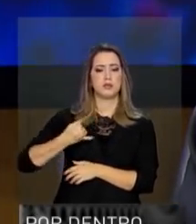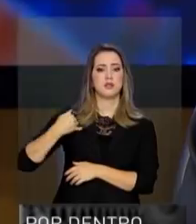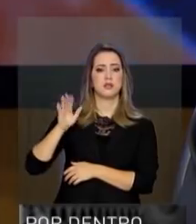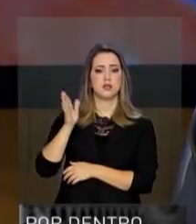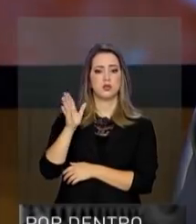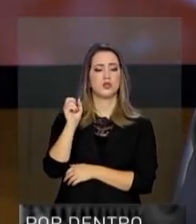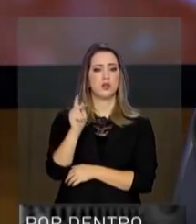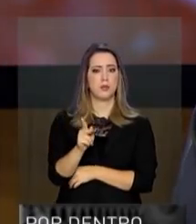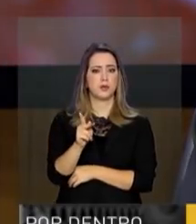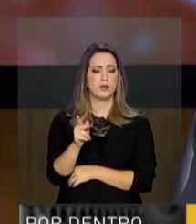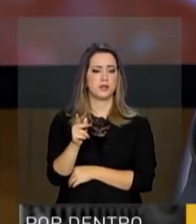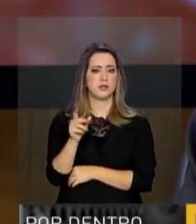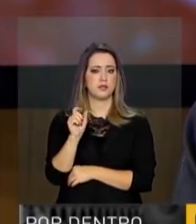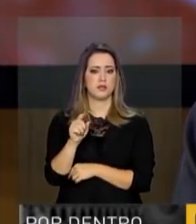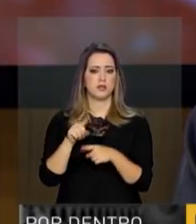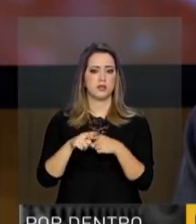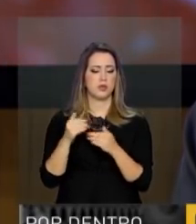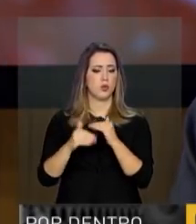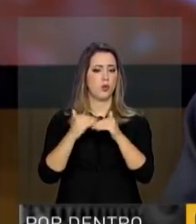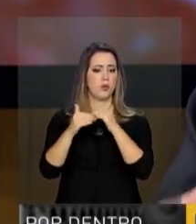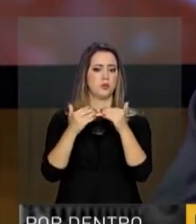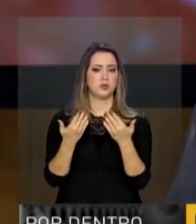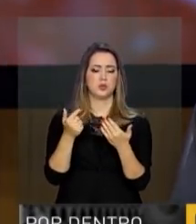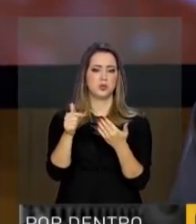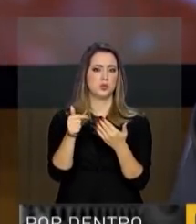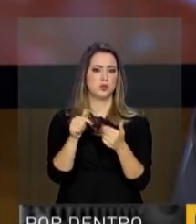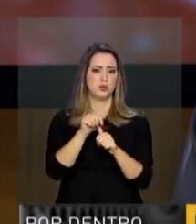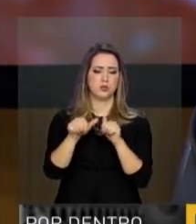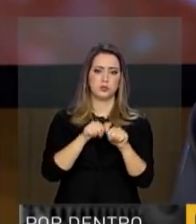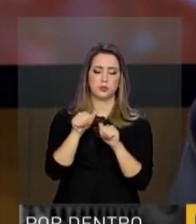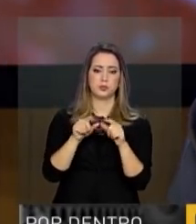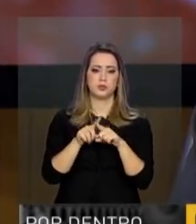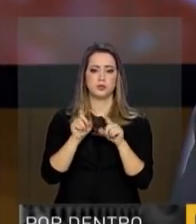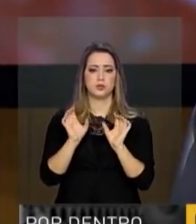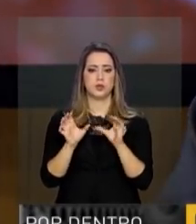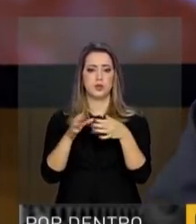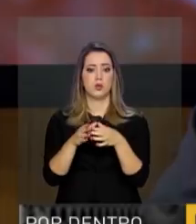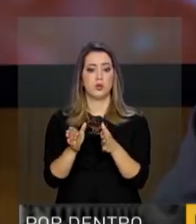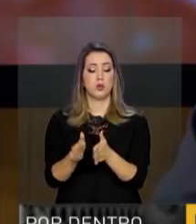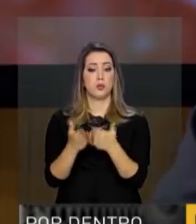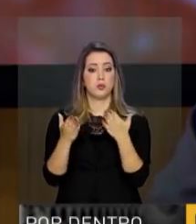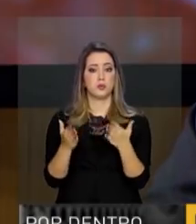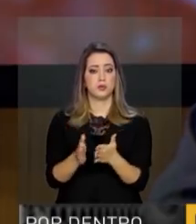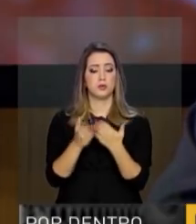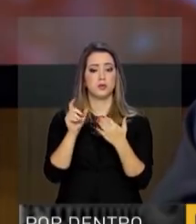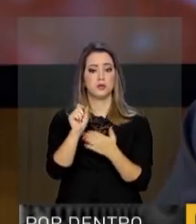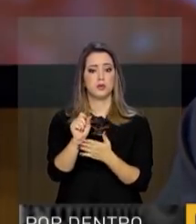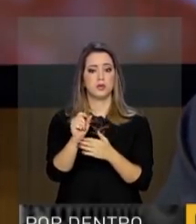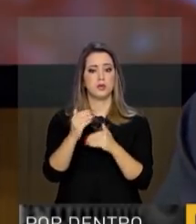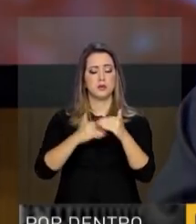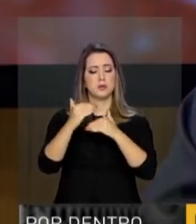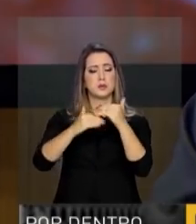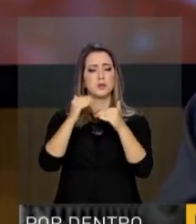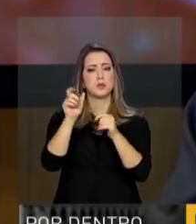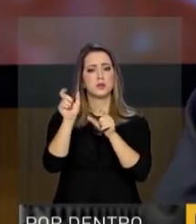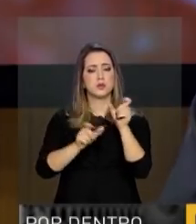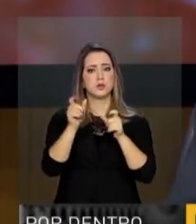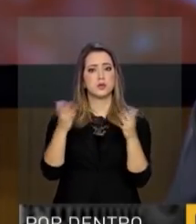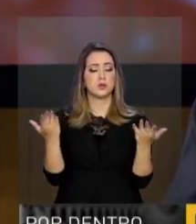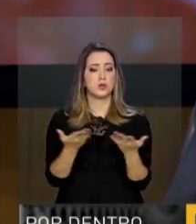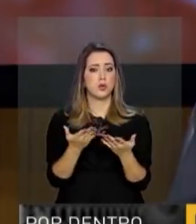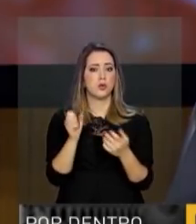Então, o aumento da idade não prejudica os mais pobres. Quem que vai pegar esse aumento da idade? O aumento da idade será para aquelas pessoas que hoje